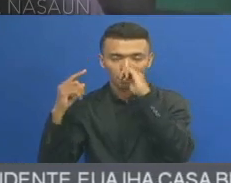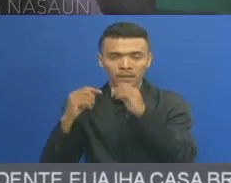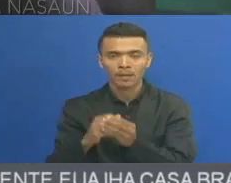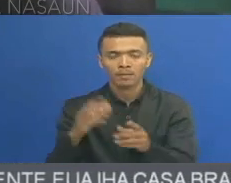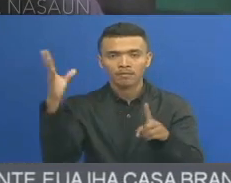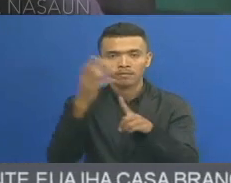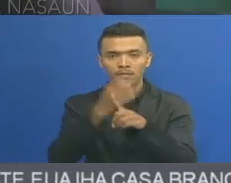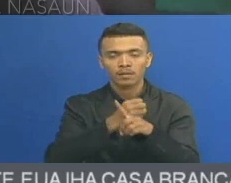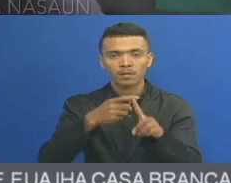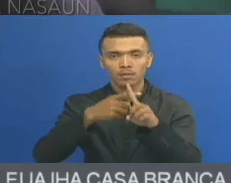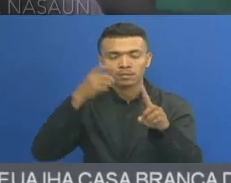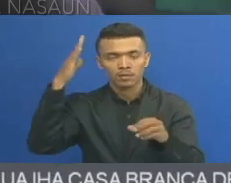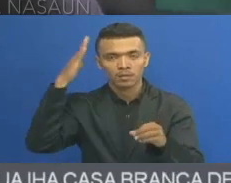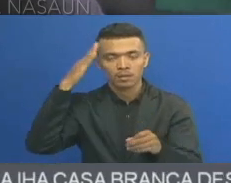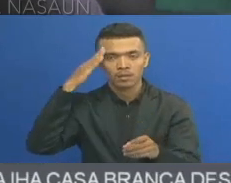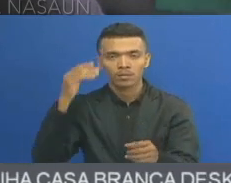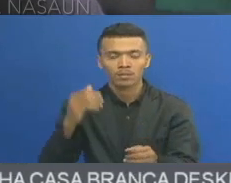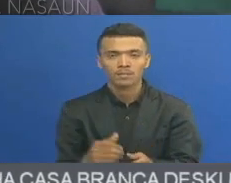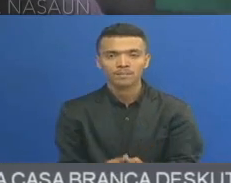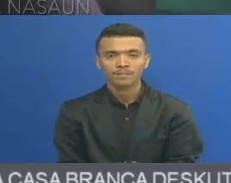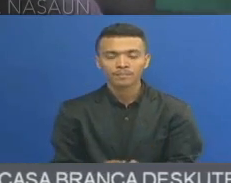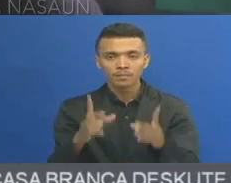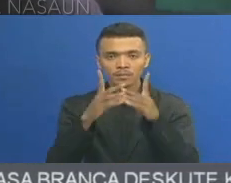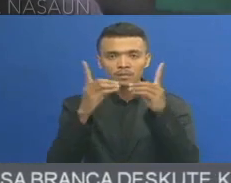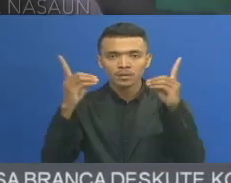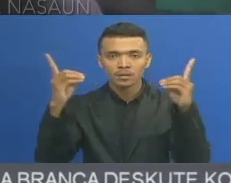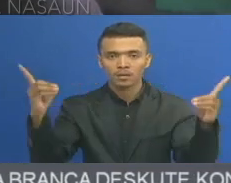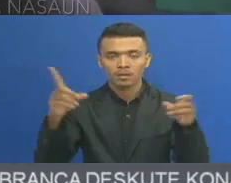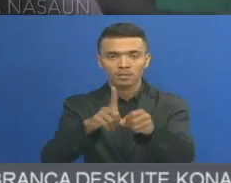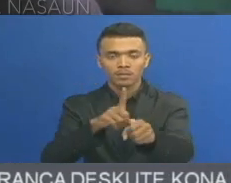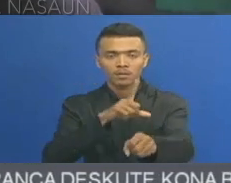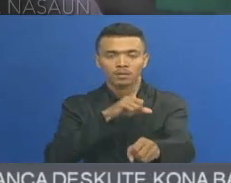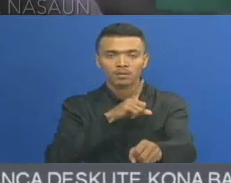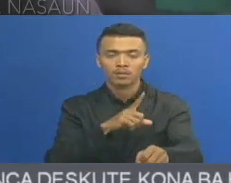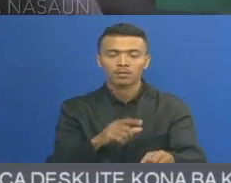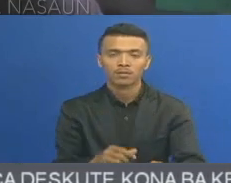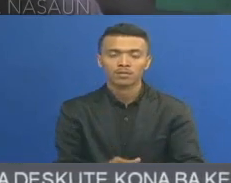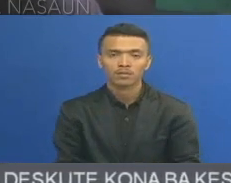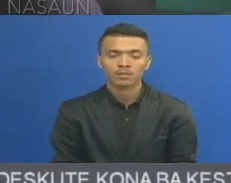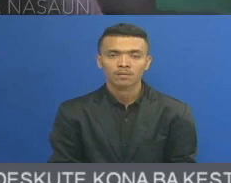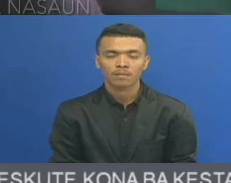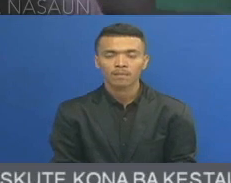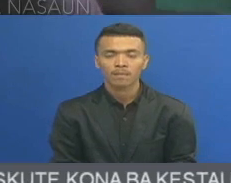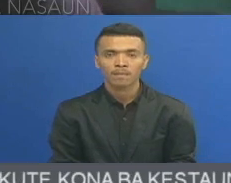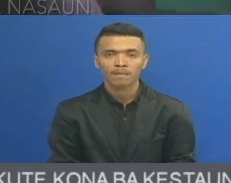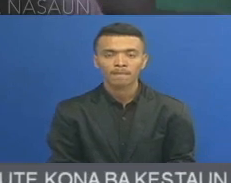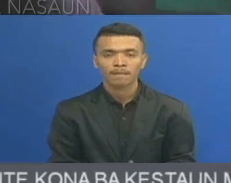falta de conhecimento. Tá o dal ruma distância né bem macdo. Então dal ruma babai